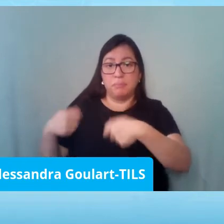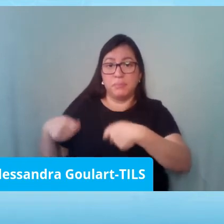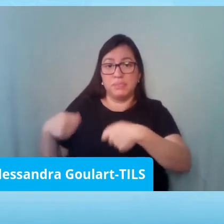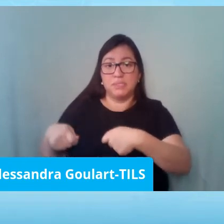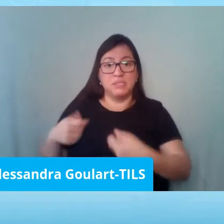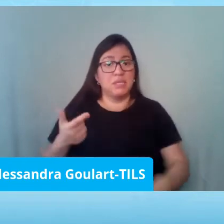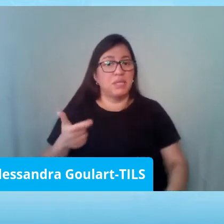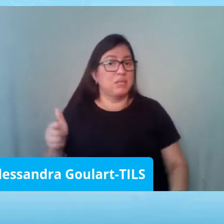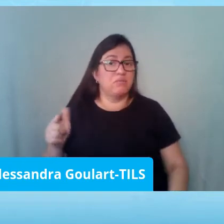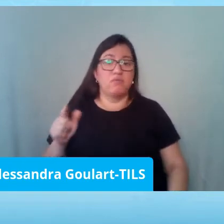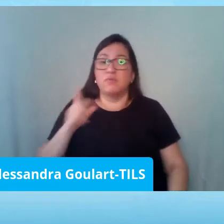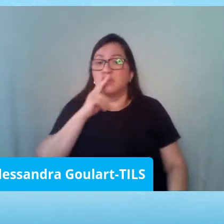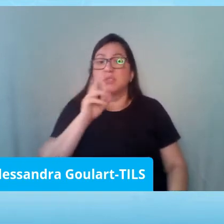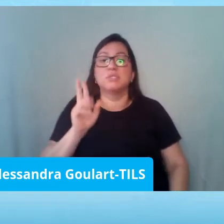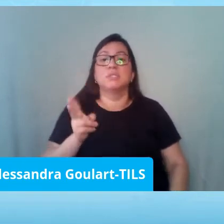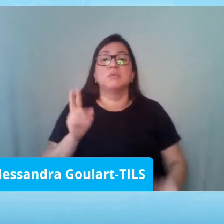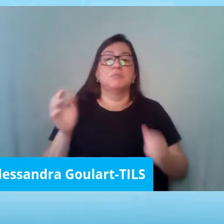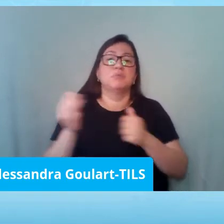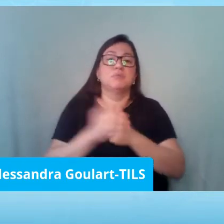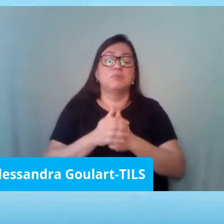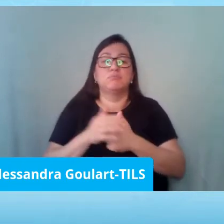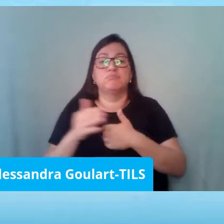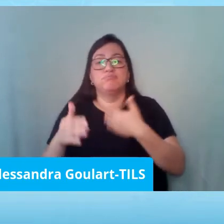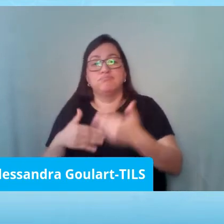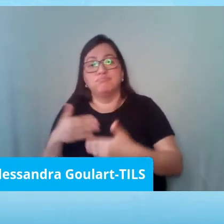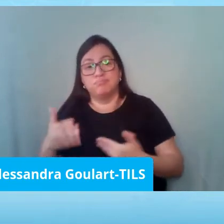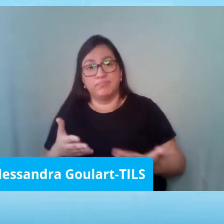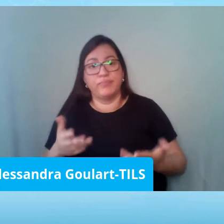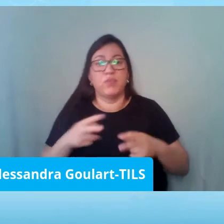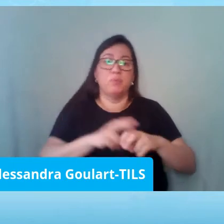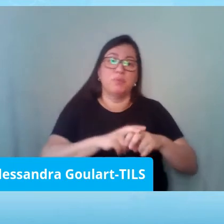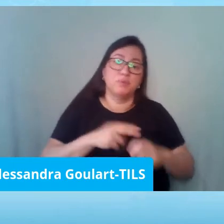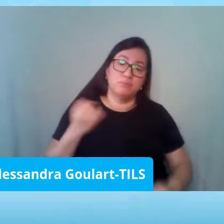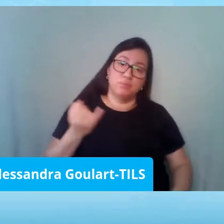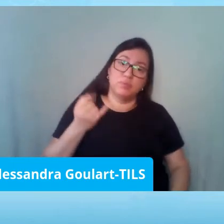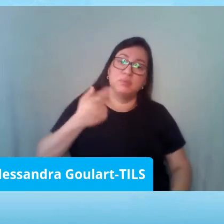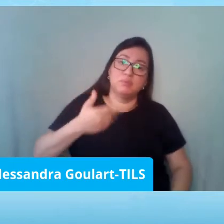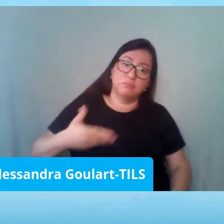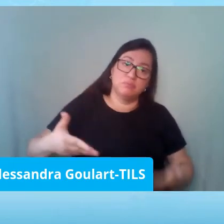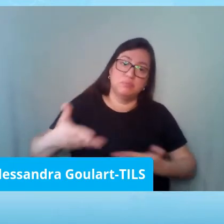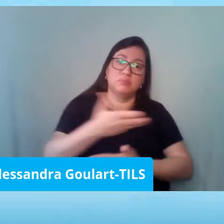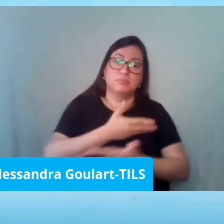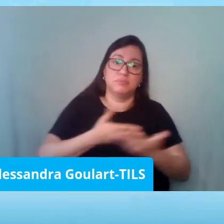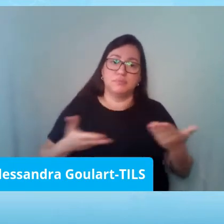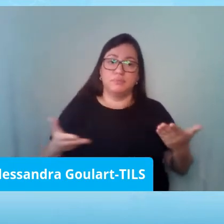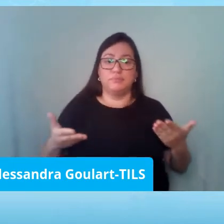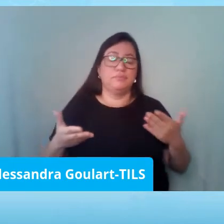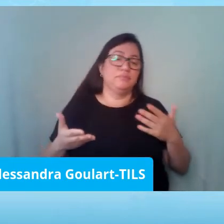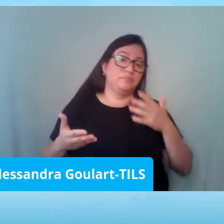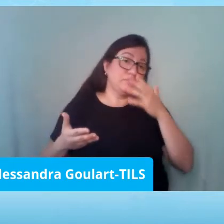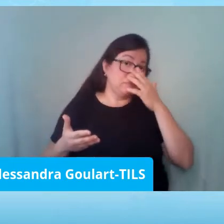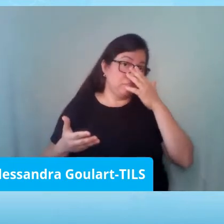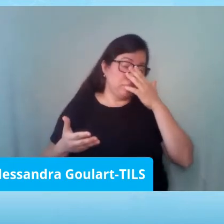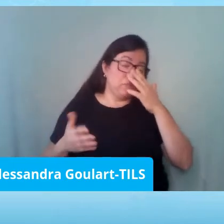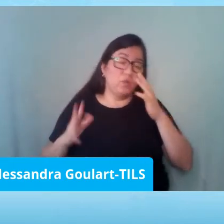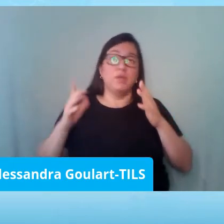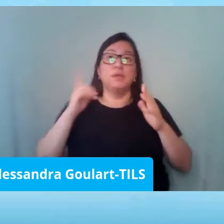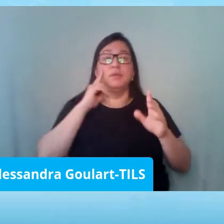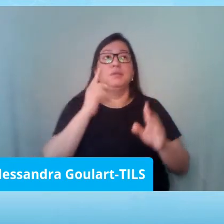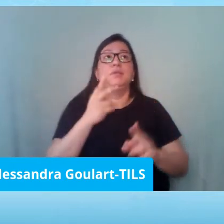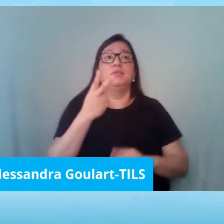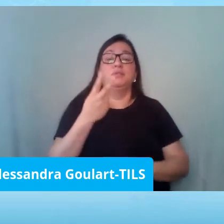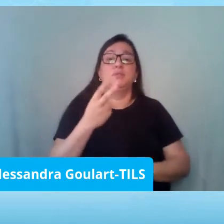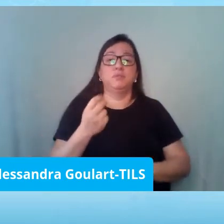a mesma pessoa notificada em vários momentos. Entra lá, notificação por sífilis em gestante em